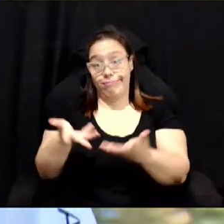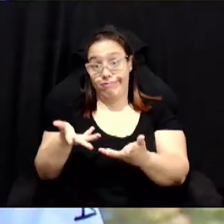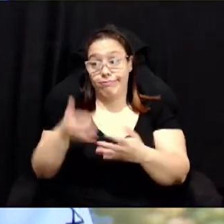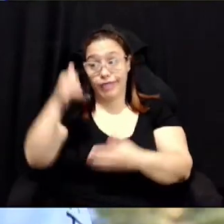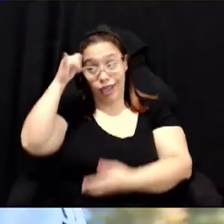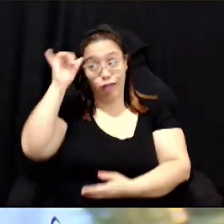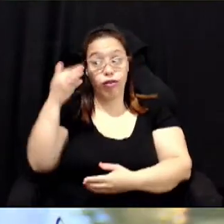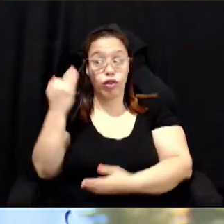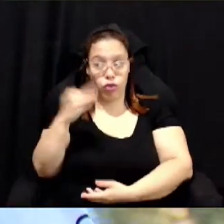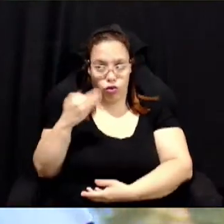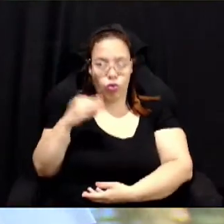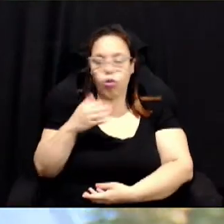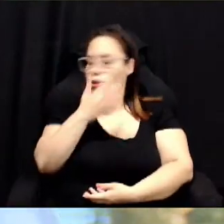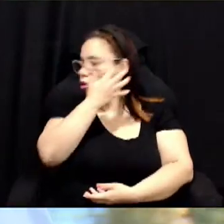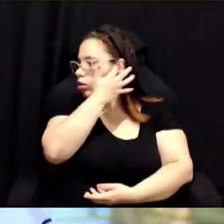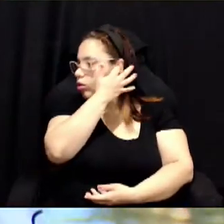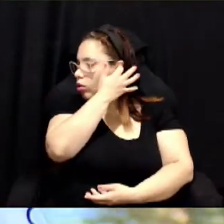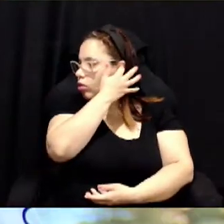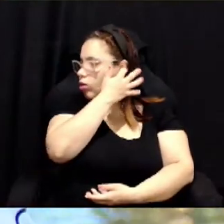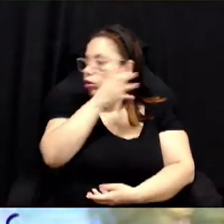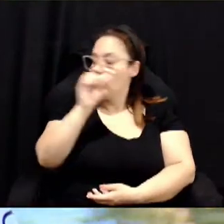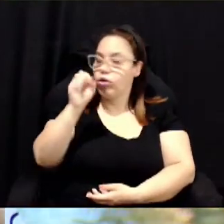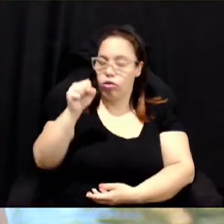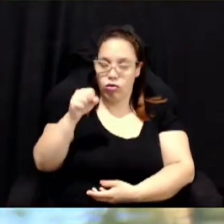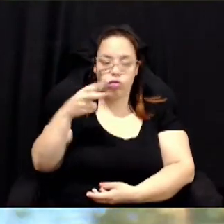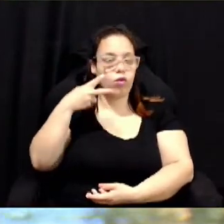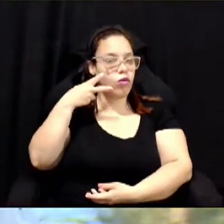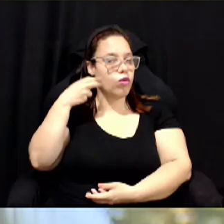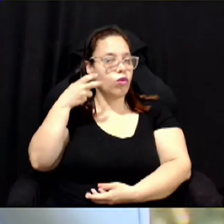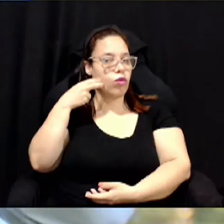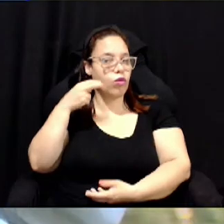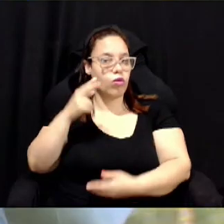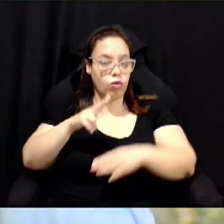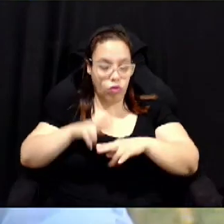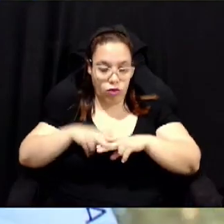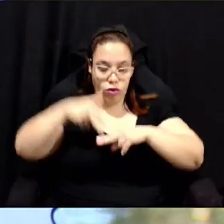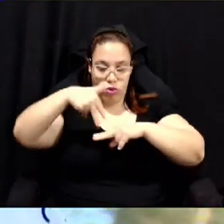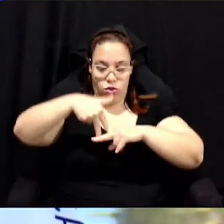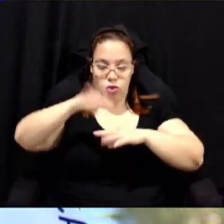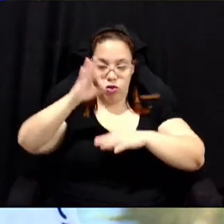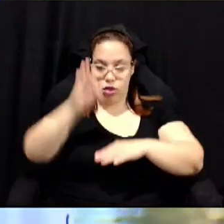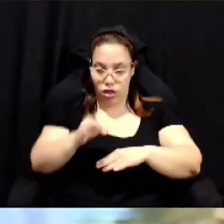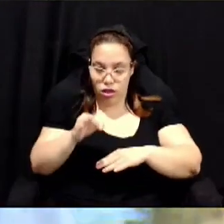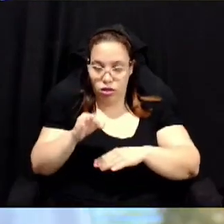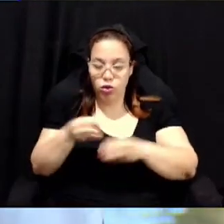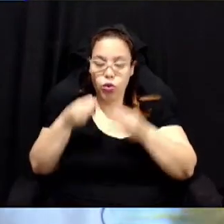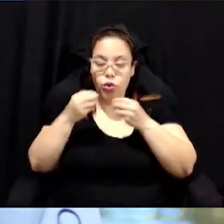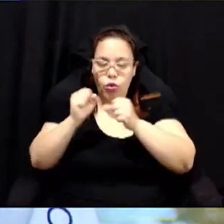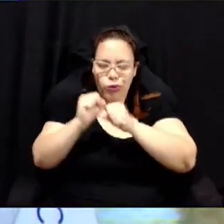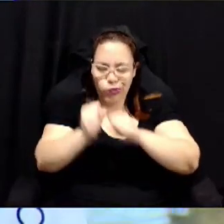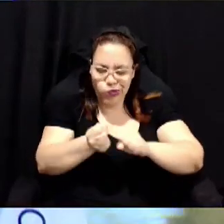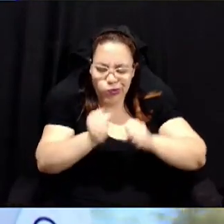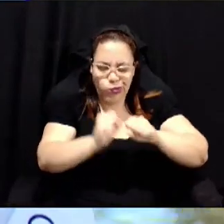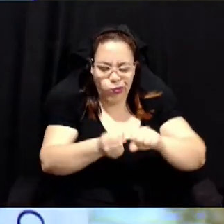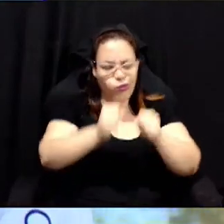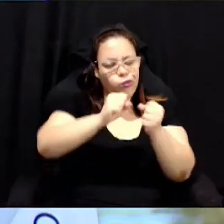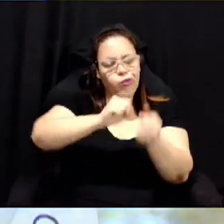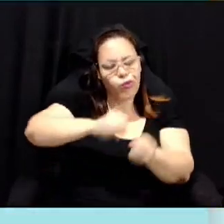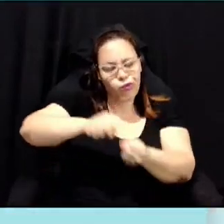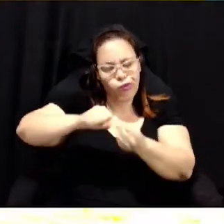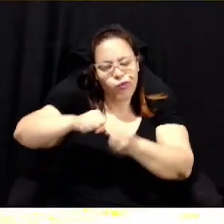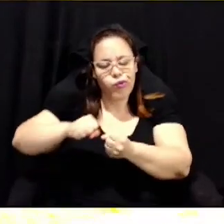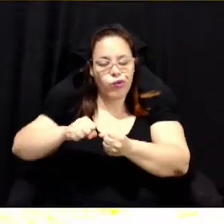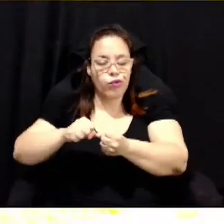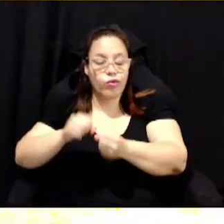né? Mas sim, Rafa, tem todo um posicionamento correto e como remar, como se posicionar, e é exatamente